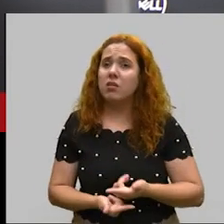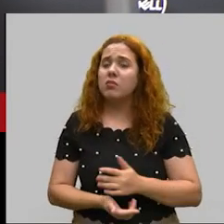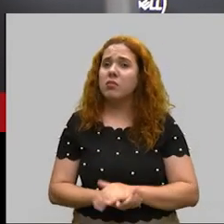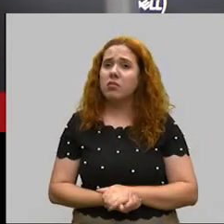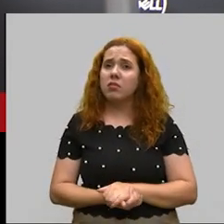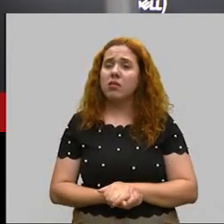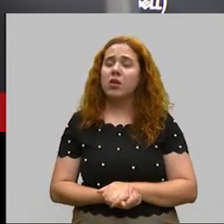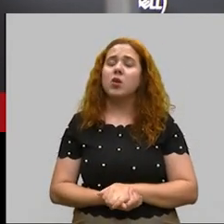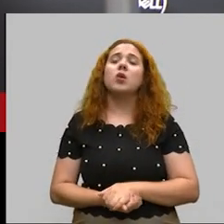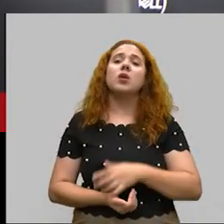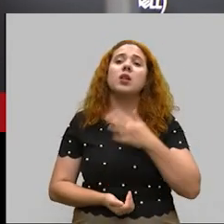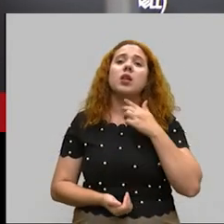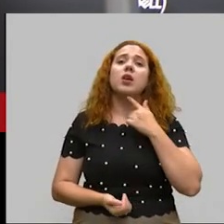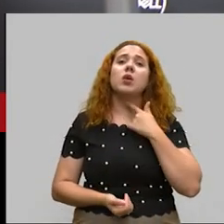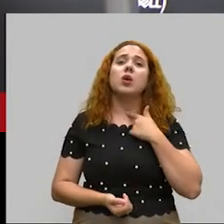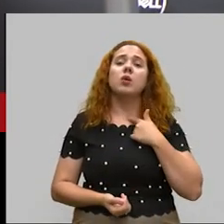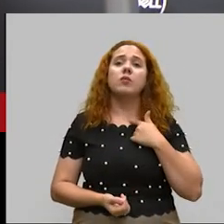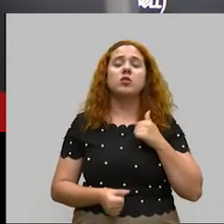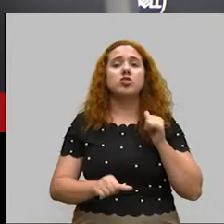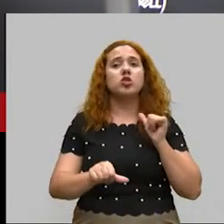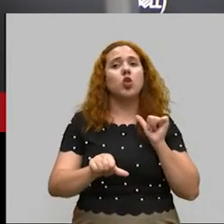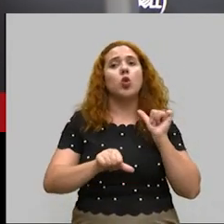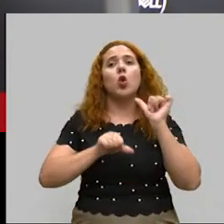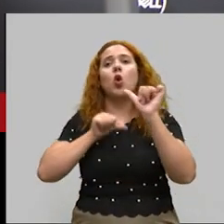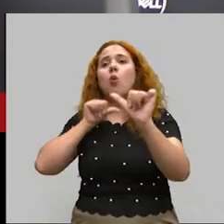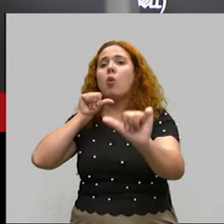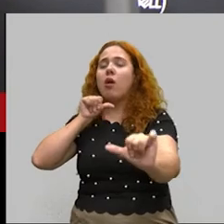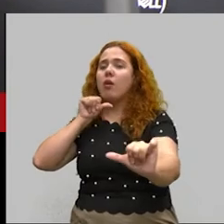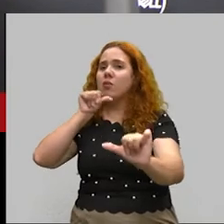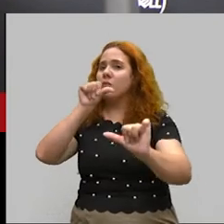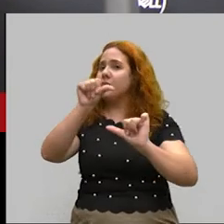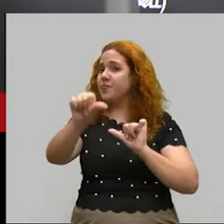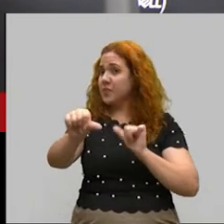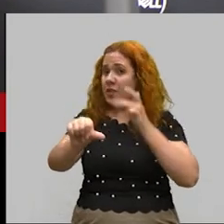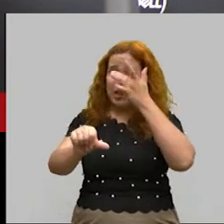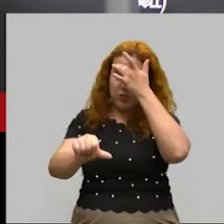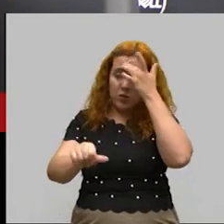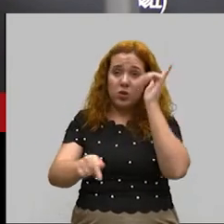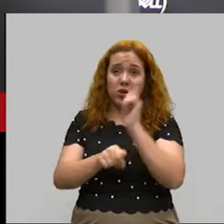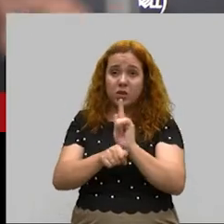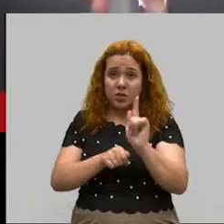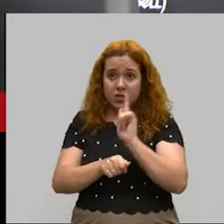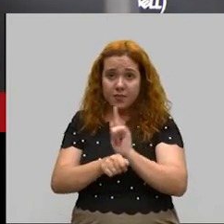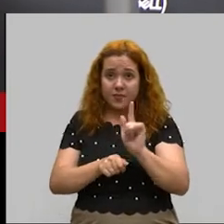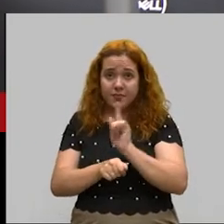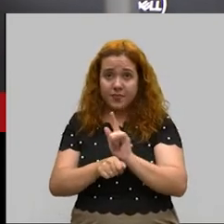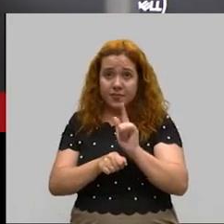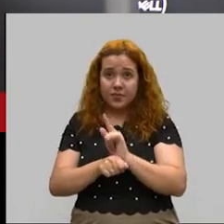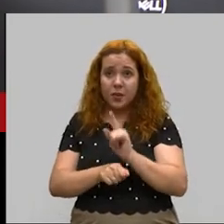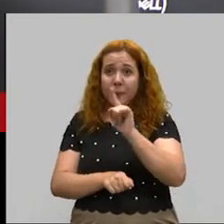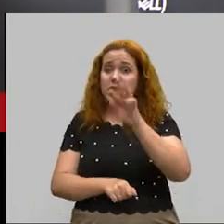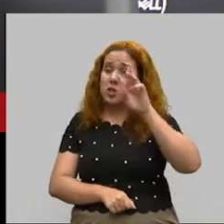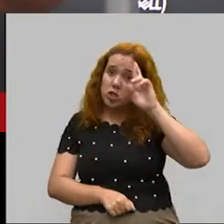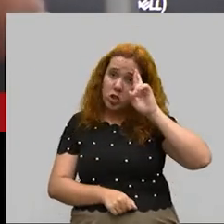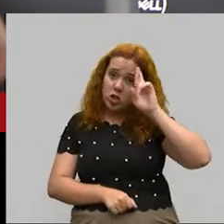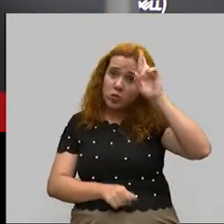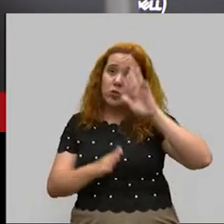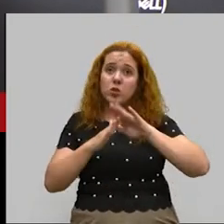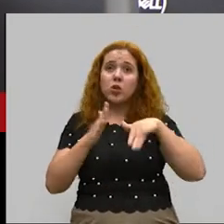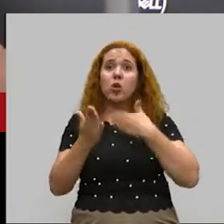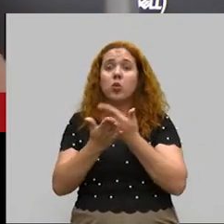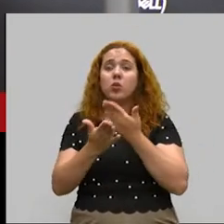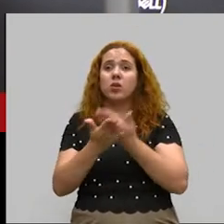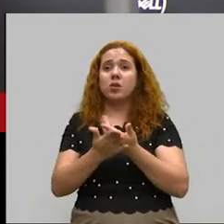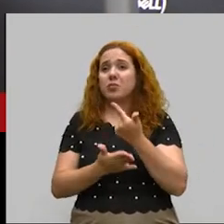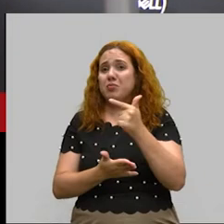quero ver Se inverter os lados colocar as pessoas que estão na Gestão Pública para ser diretor de uma escola que não tem